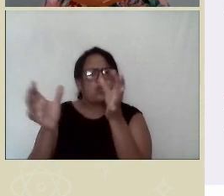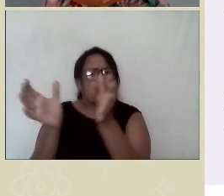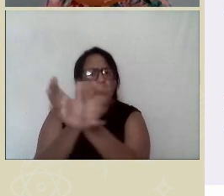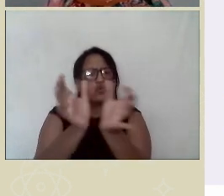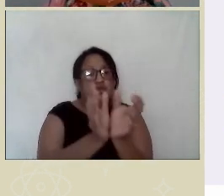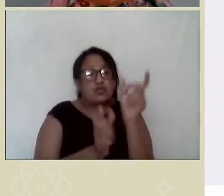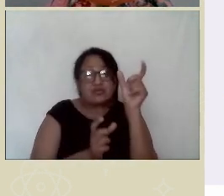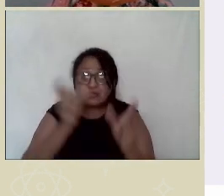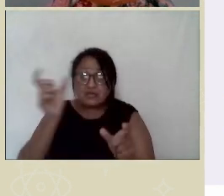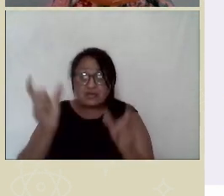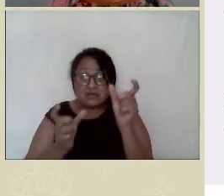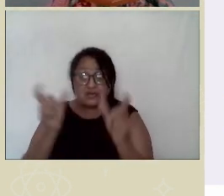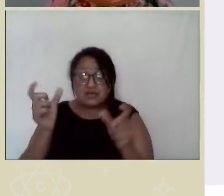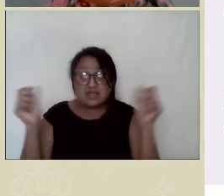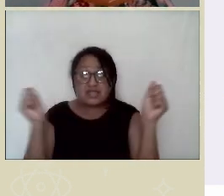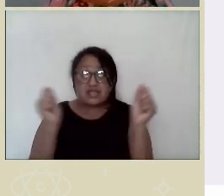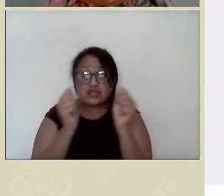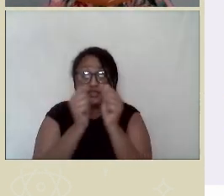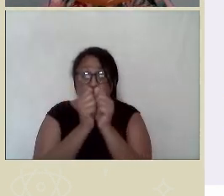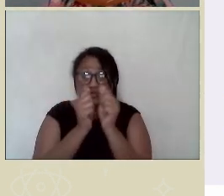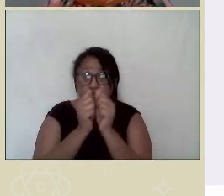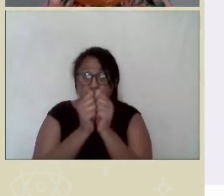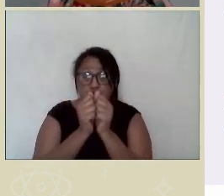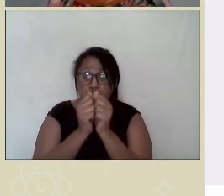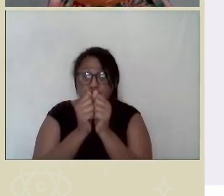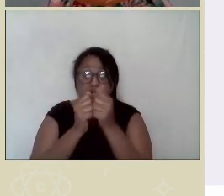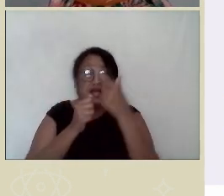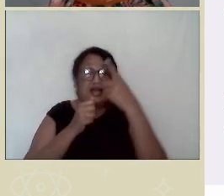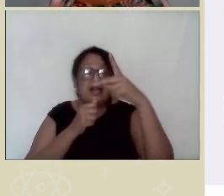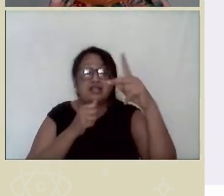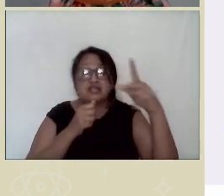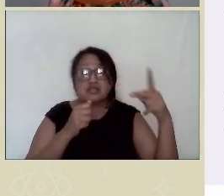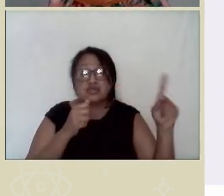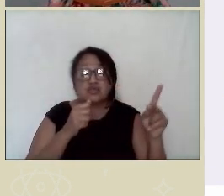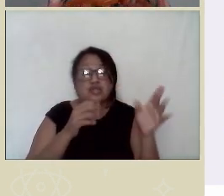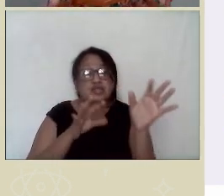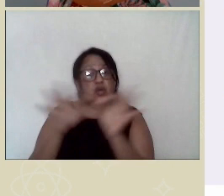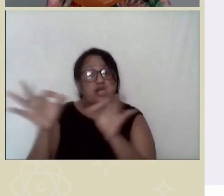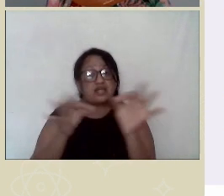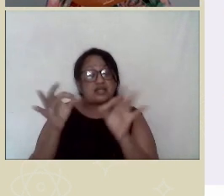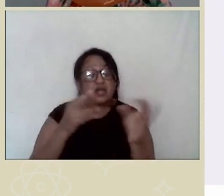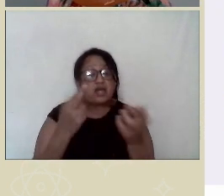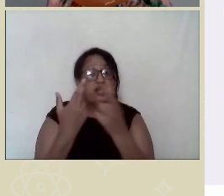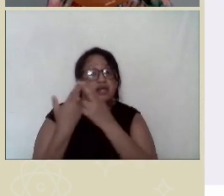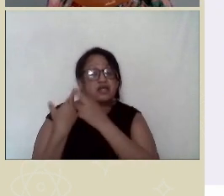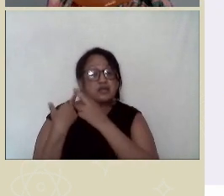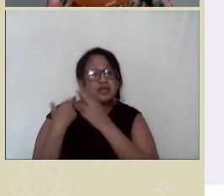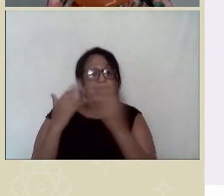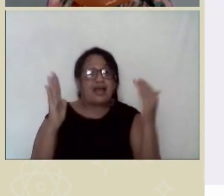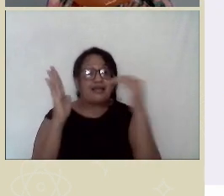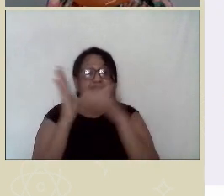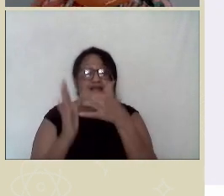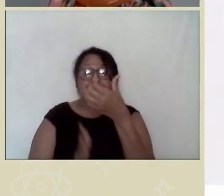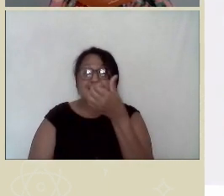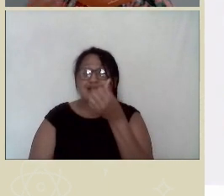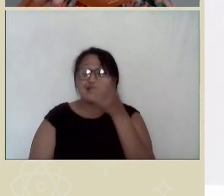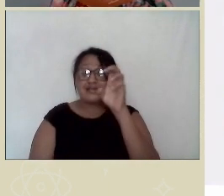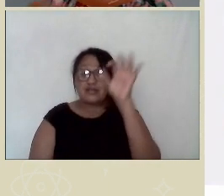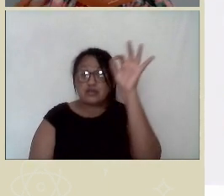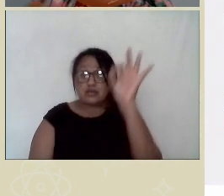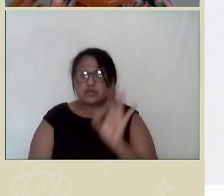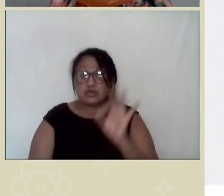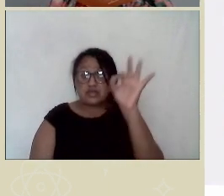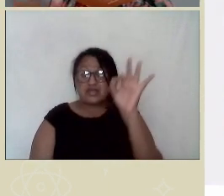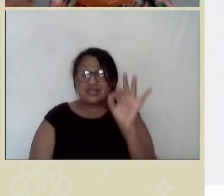que junto às suas organizações são responsáveis por iniciar até 65% de toda a